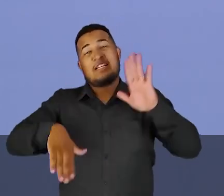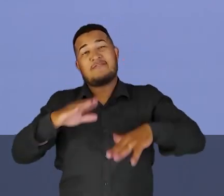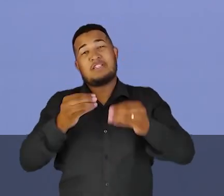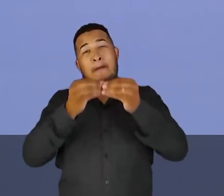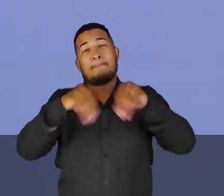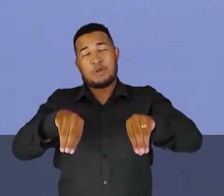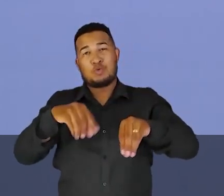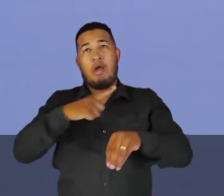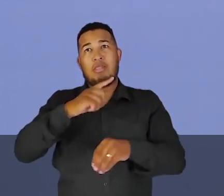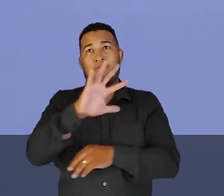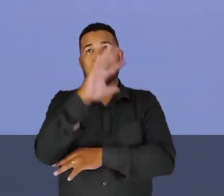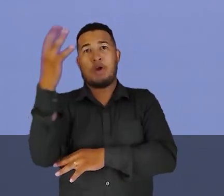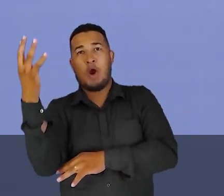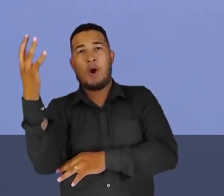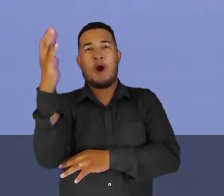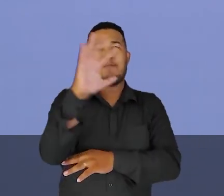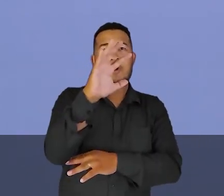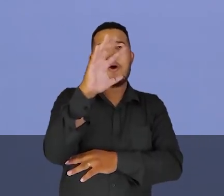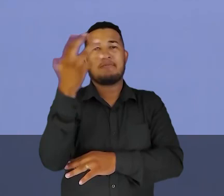algumas mudanças, né,